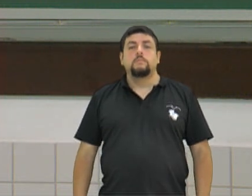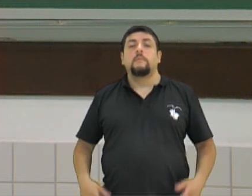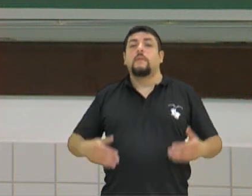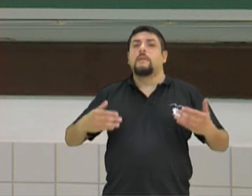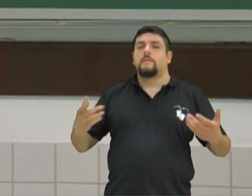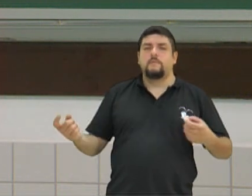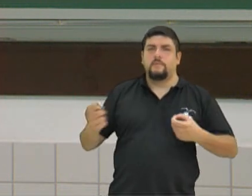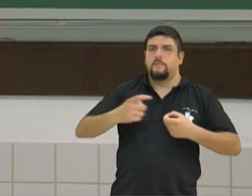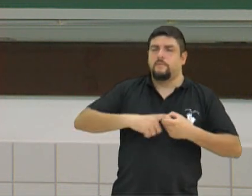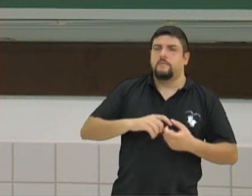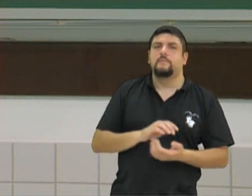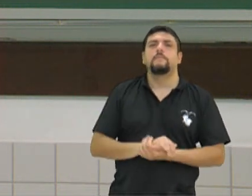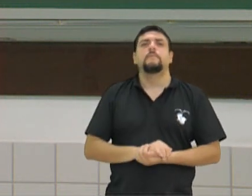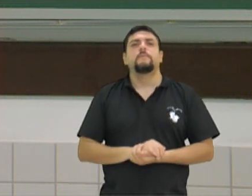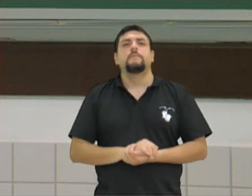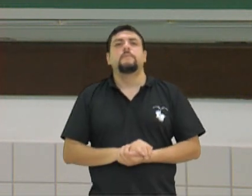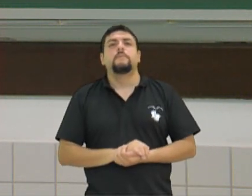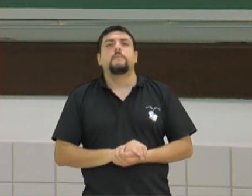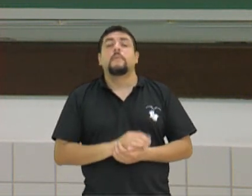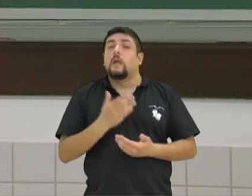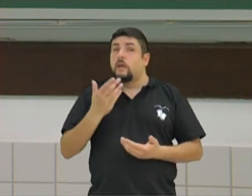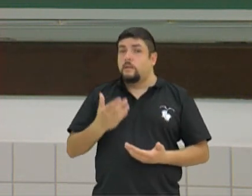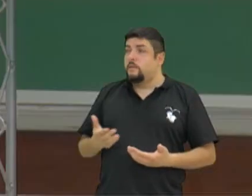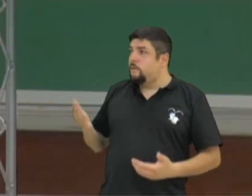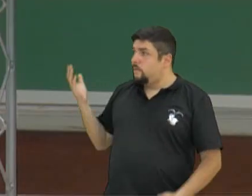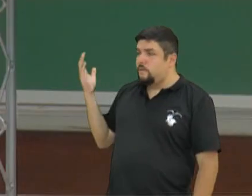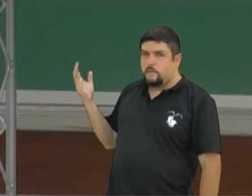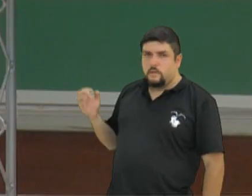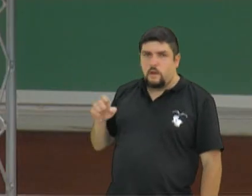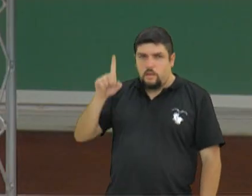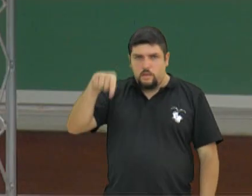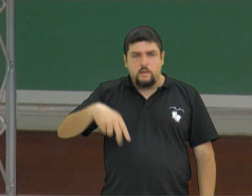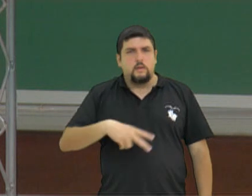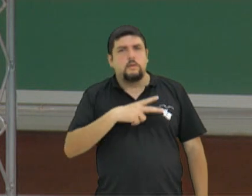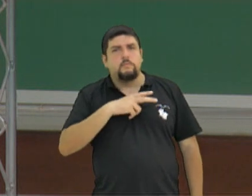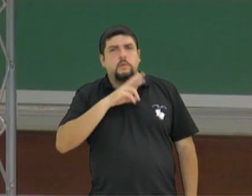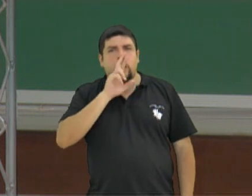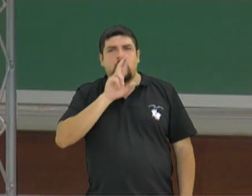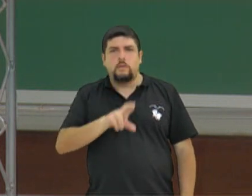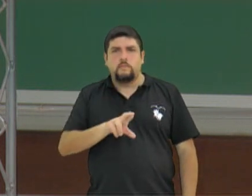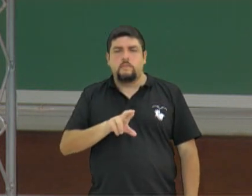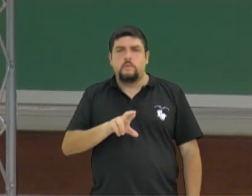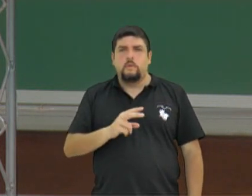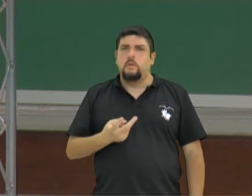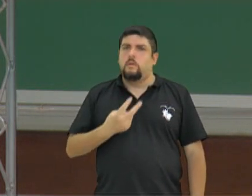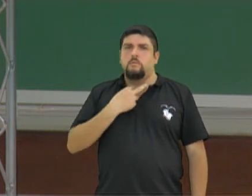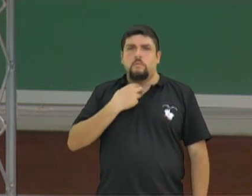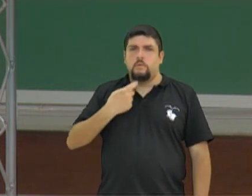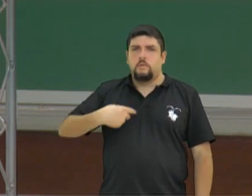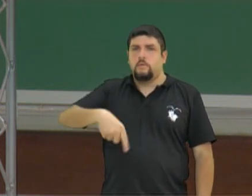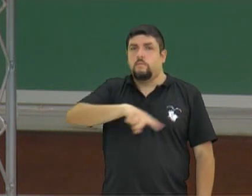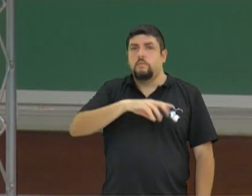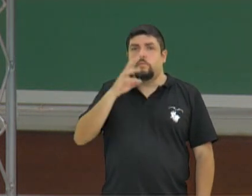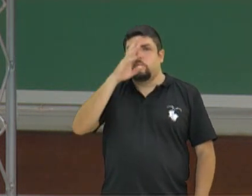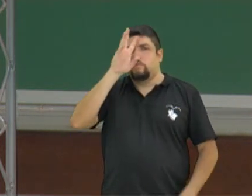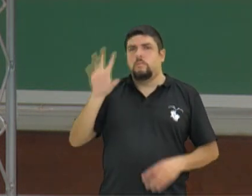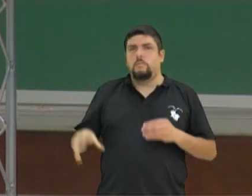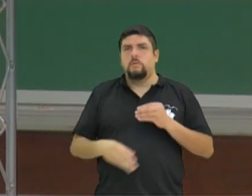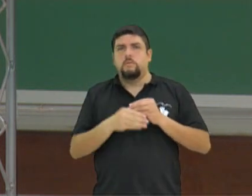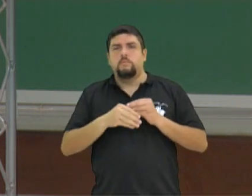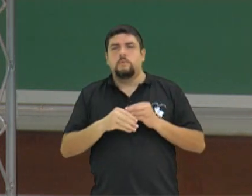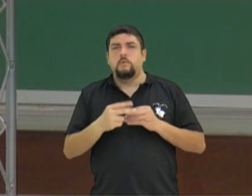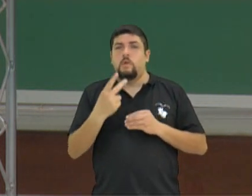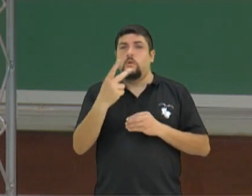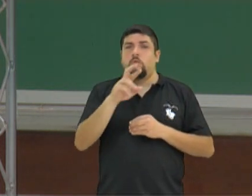Então, retornando, pessoal, como essa é uma questão de resposta pessoal, né, não tem como a gente fazer inferência sobre o que cada um de vocês conhece